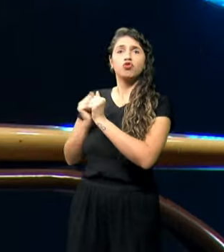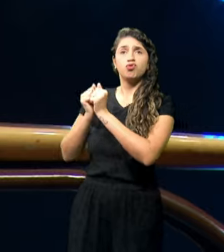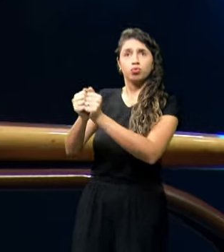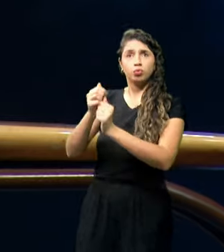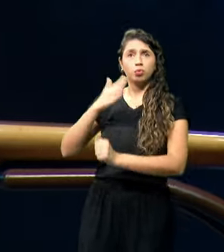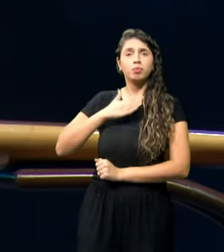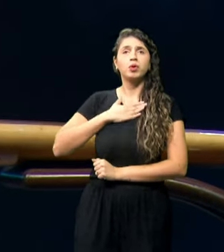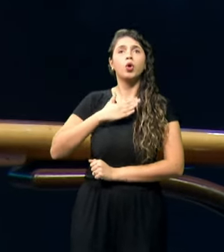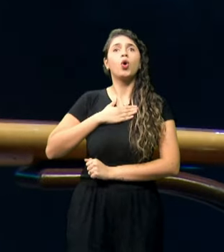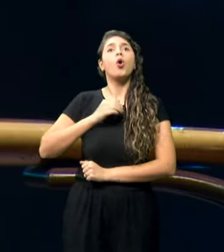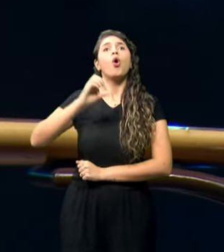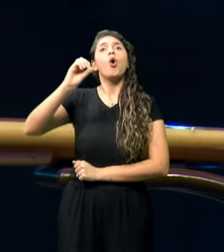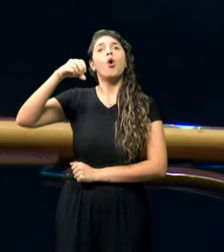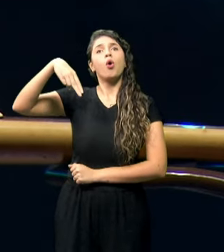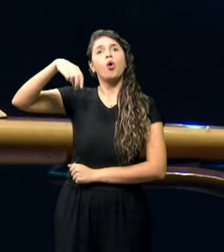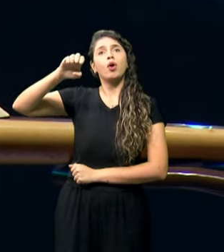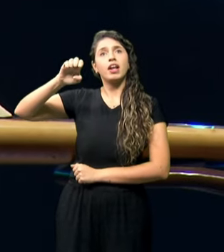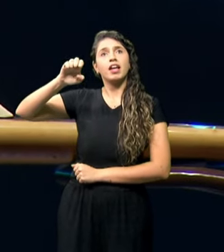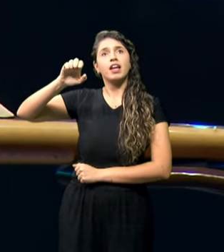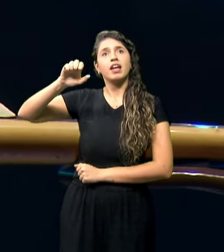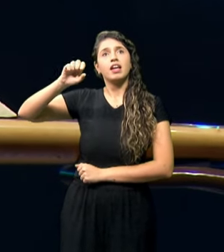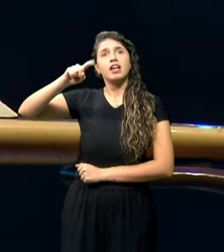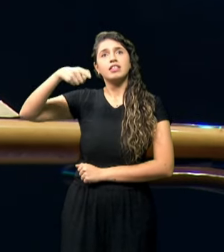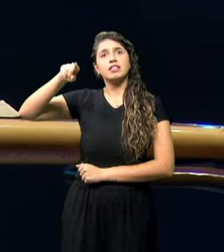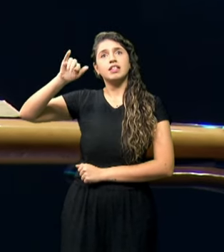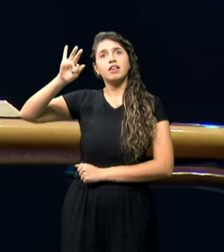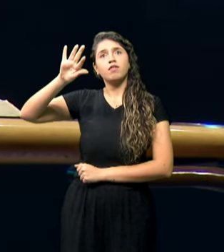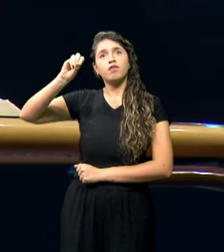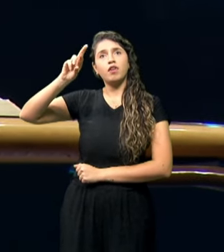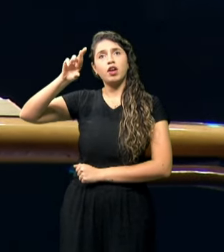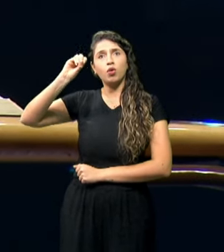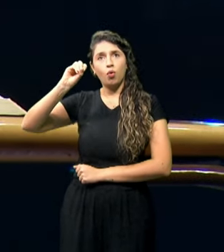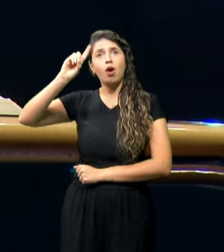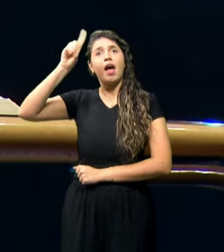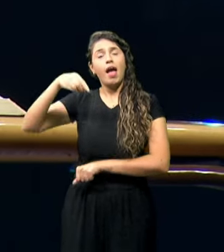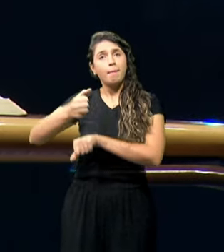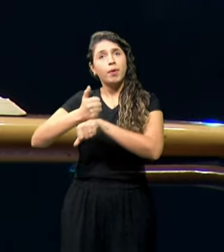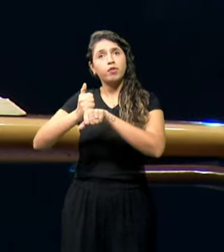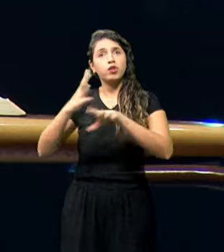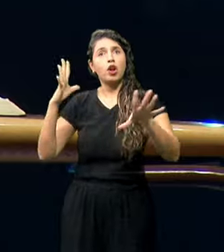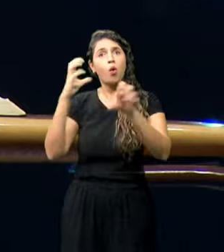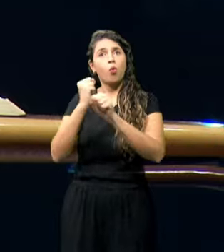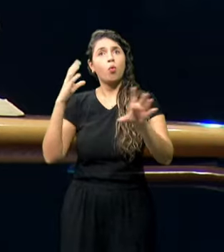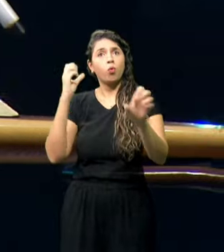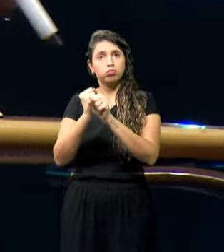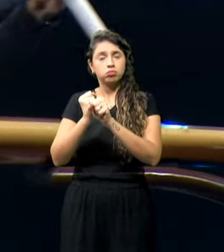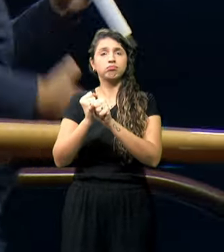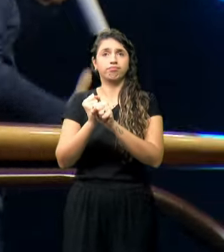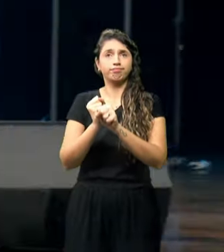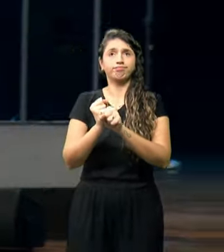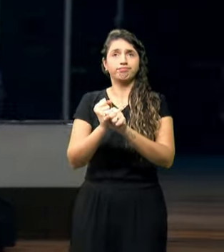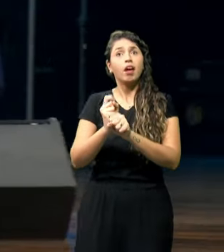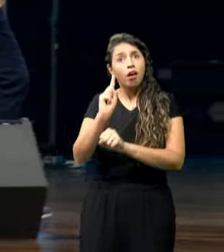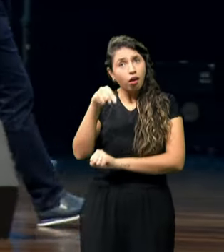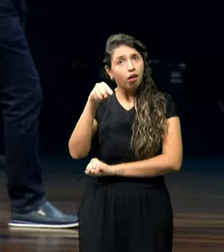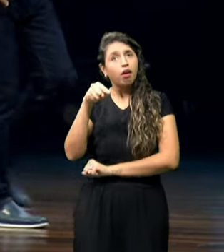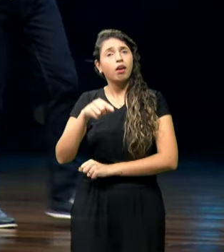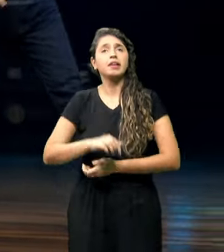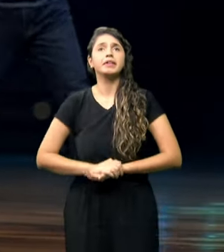Onesíforo era contador de anedota gospel sem maldade. É. Muito me recriou. Ele não disse, e